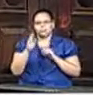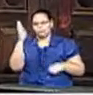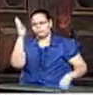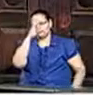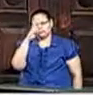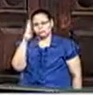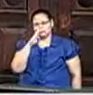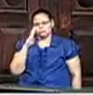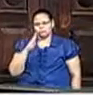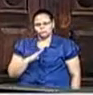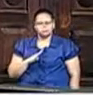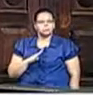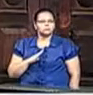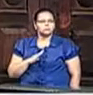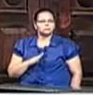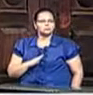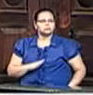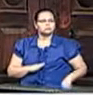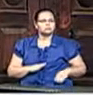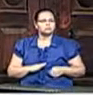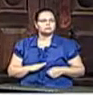brasileira